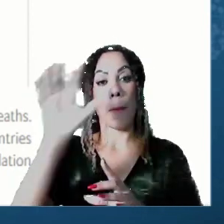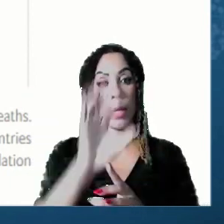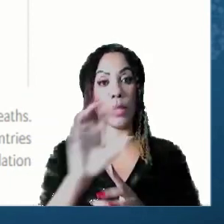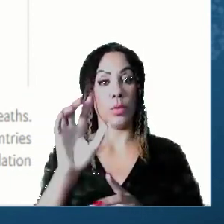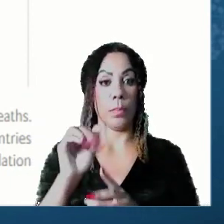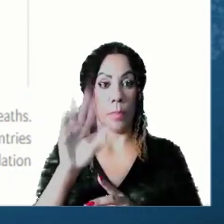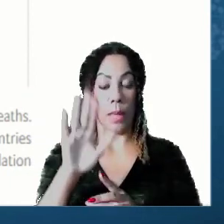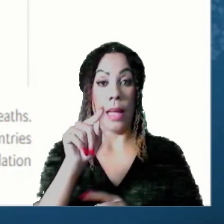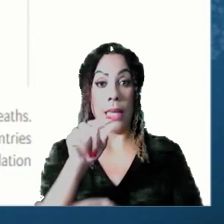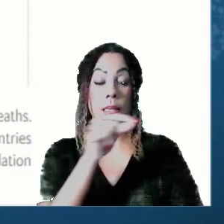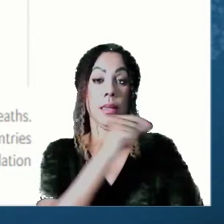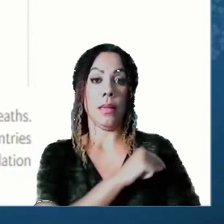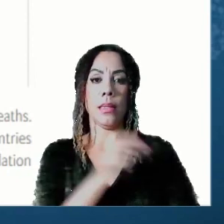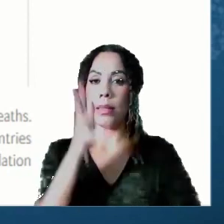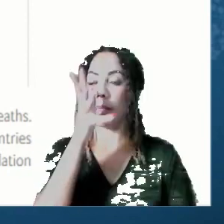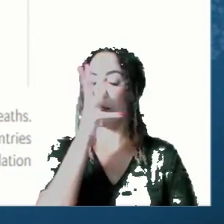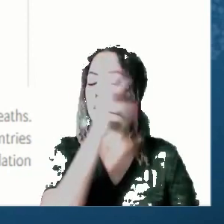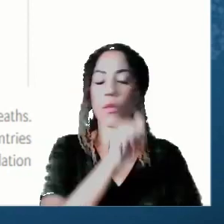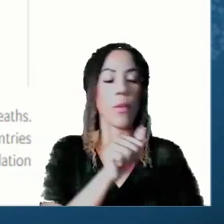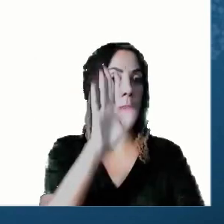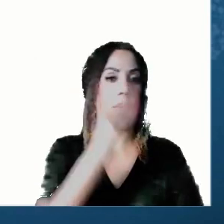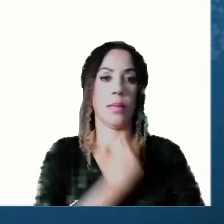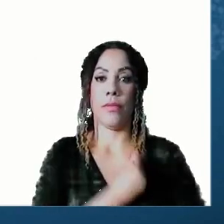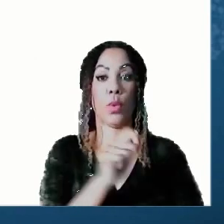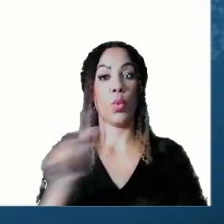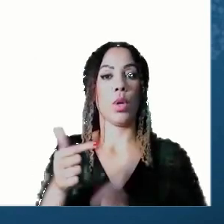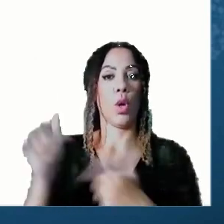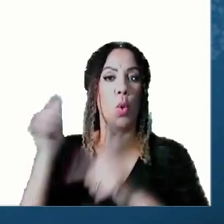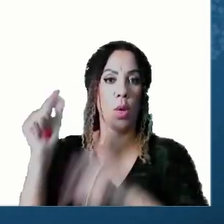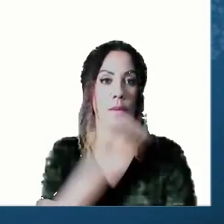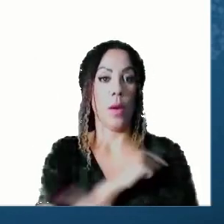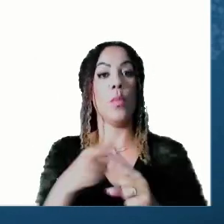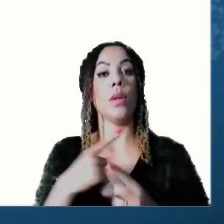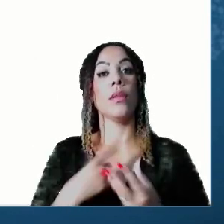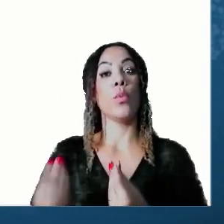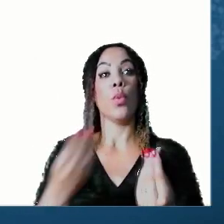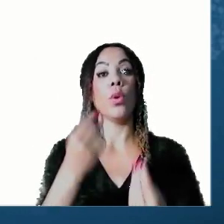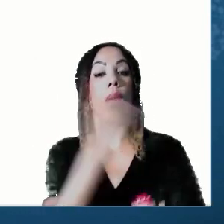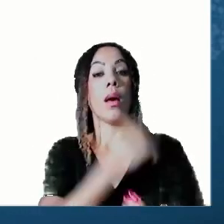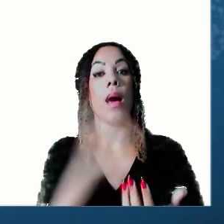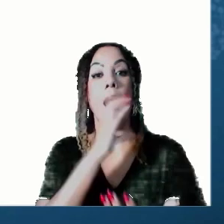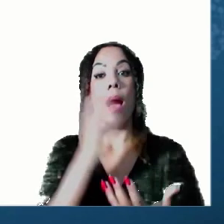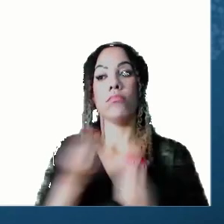vacina salvou muito mais vidas do que qualquer outra vacina, porque houve tantas doses disponibilizadas a tantos países. Com